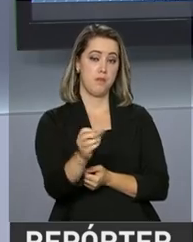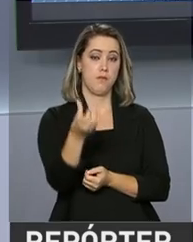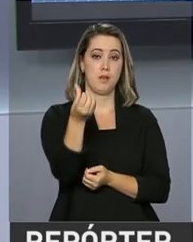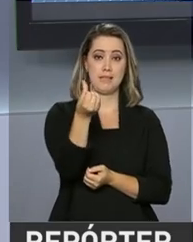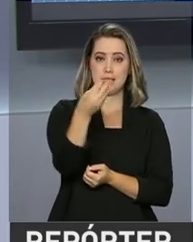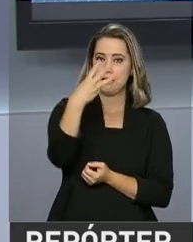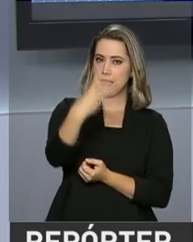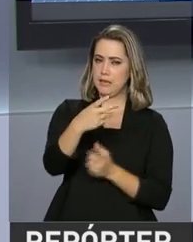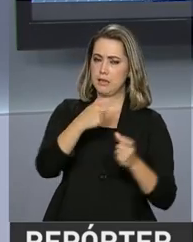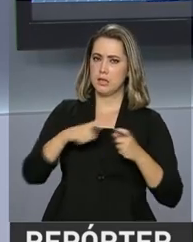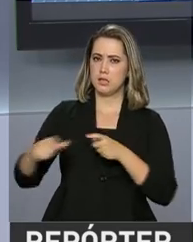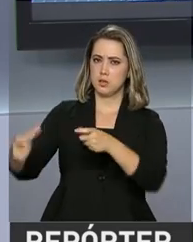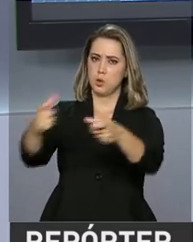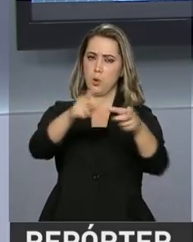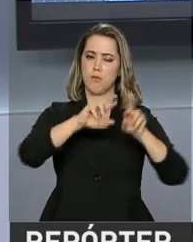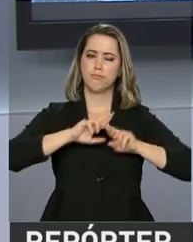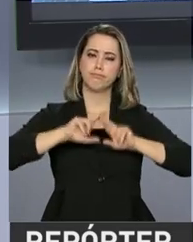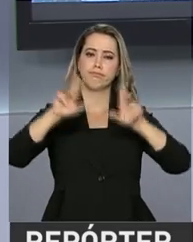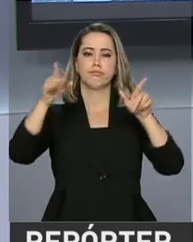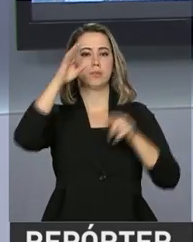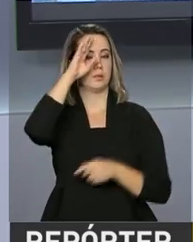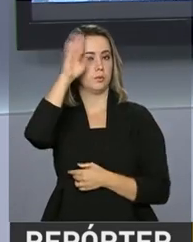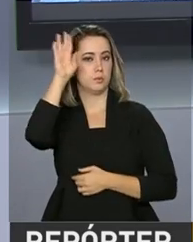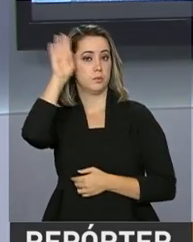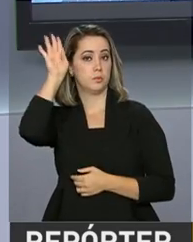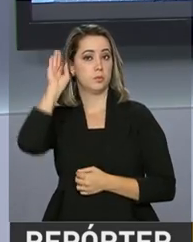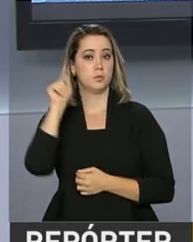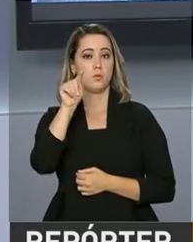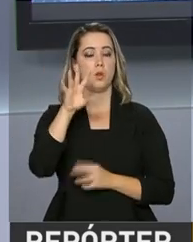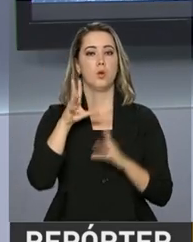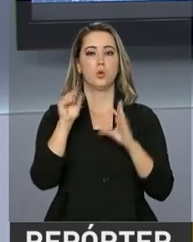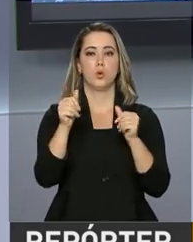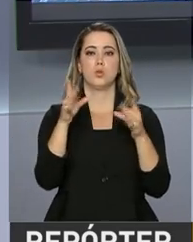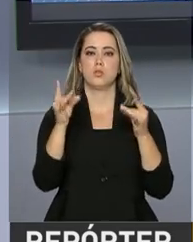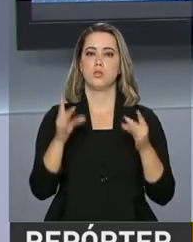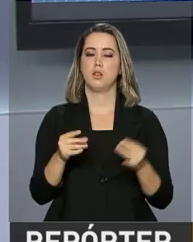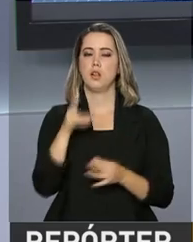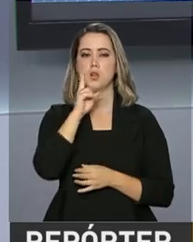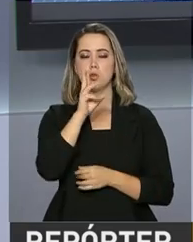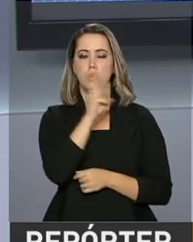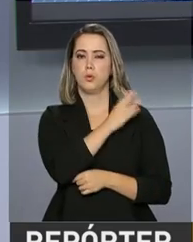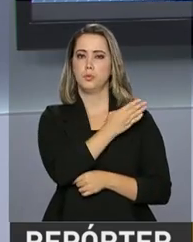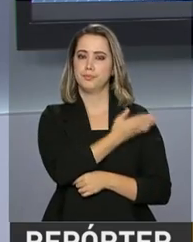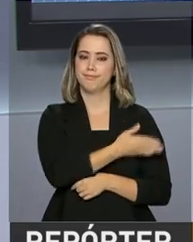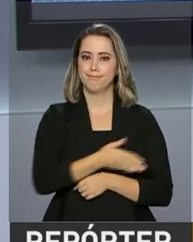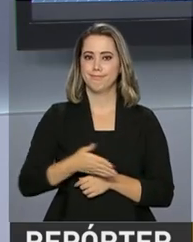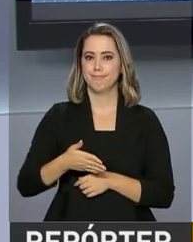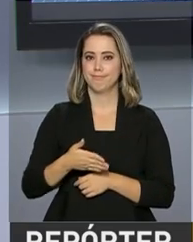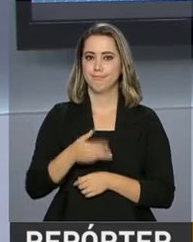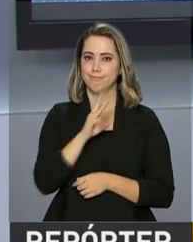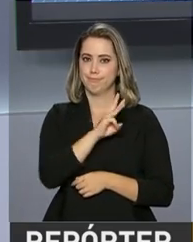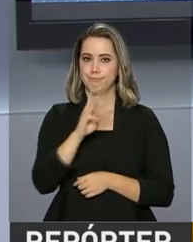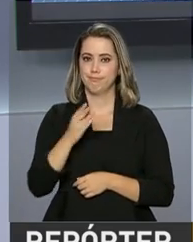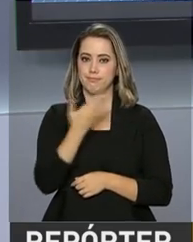63 instituições públicas de educação superior. Para todos os detalhes, basta acessar